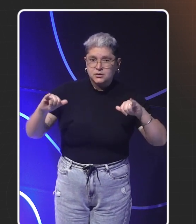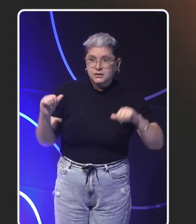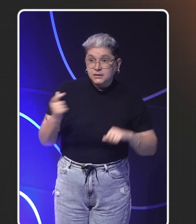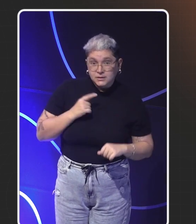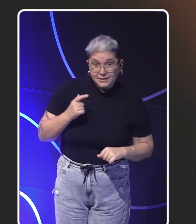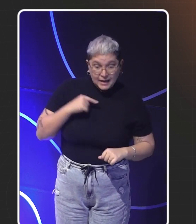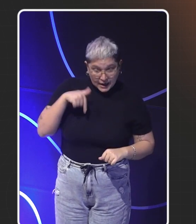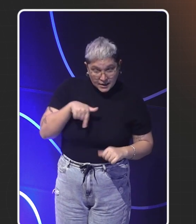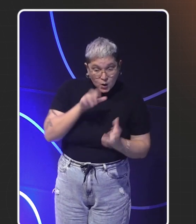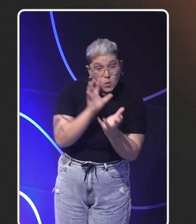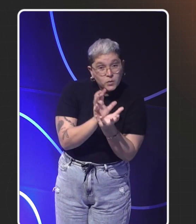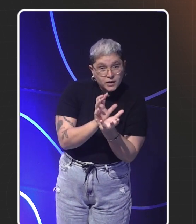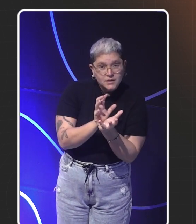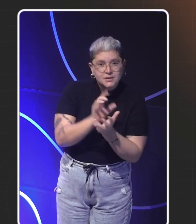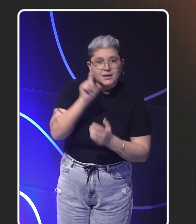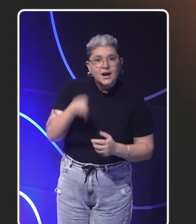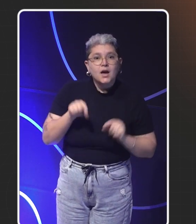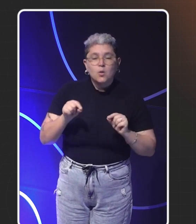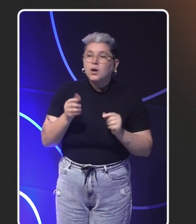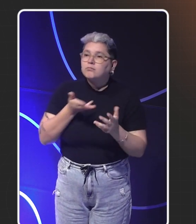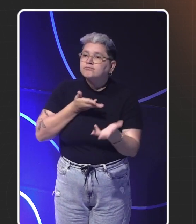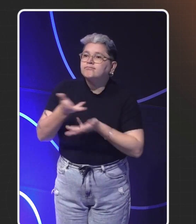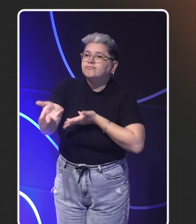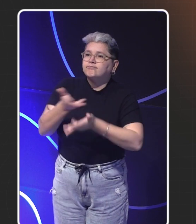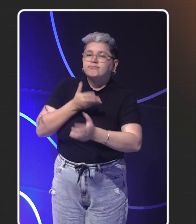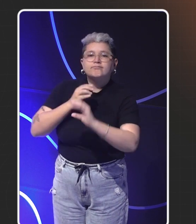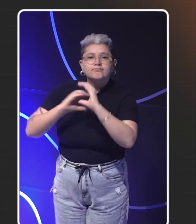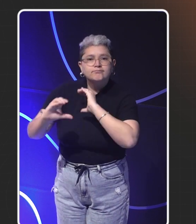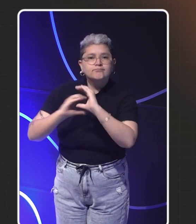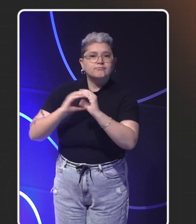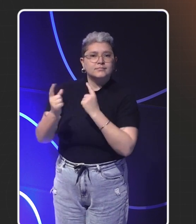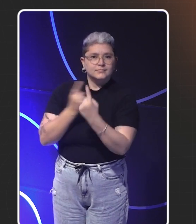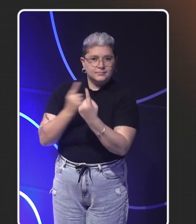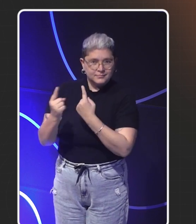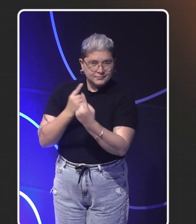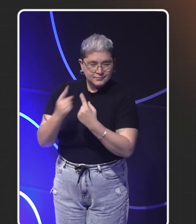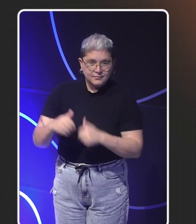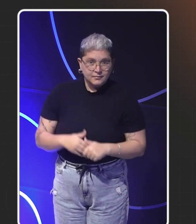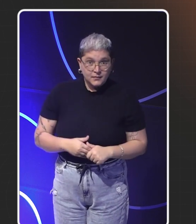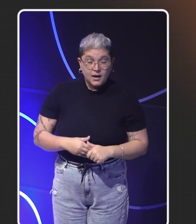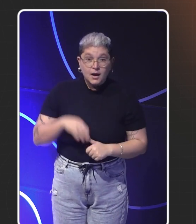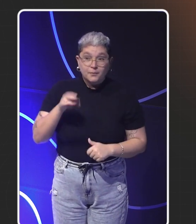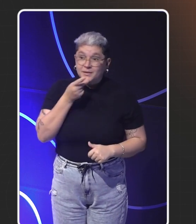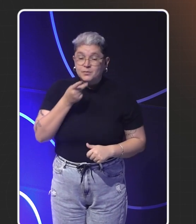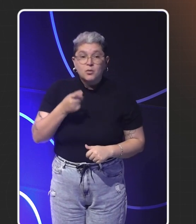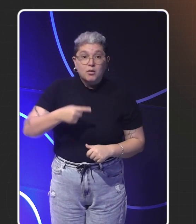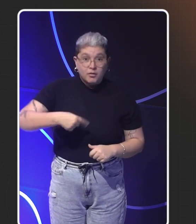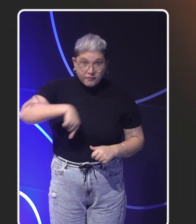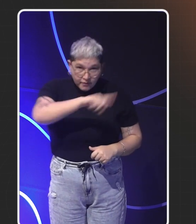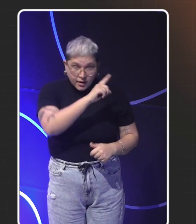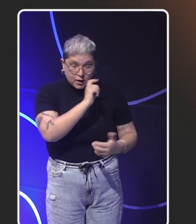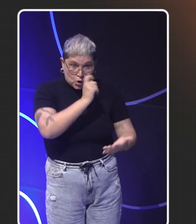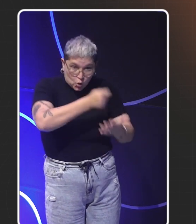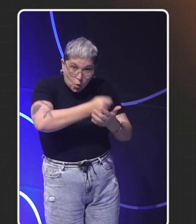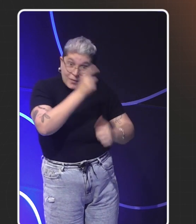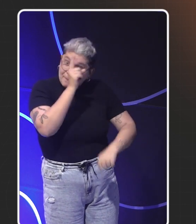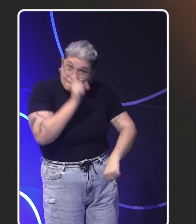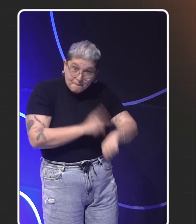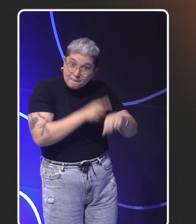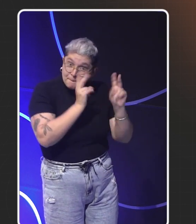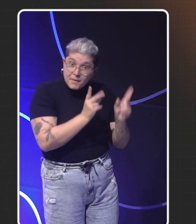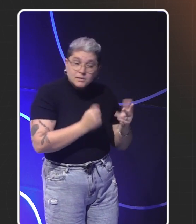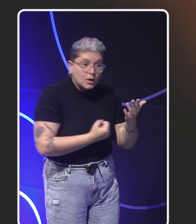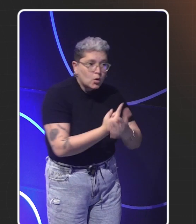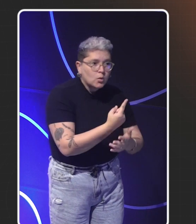minha comunidade é essa troca de conversa. É essa coisa que, por mais que a pessoa não vá ali comprar o produto X na hora, fica